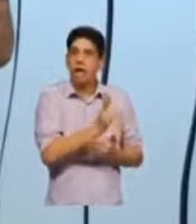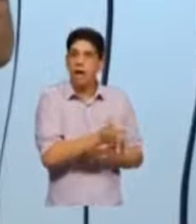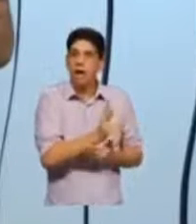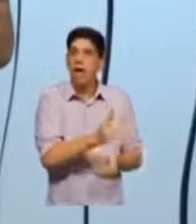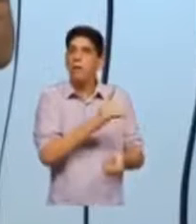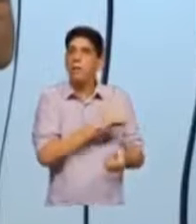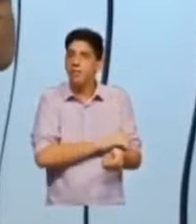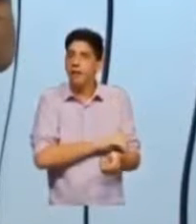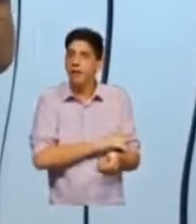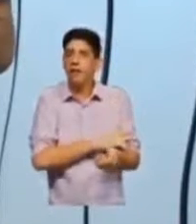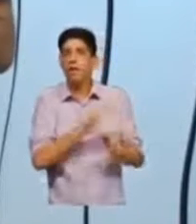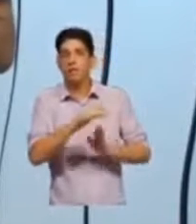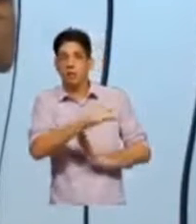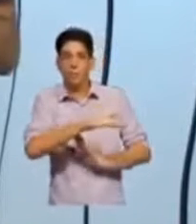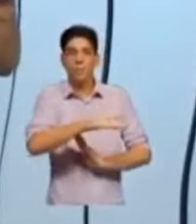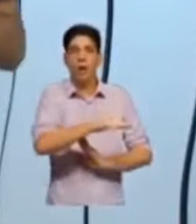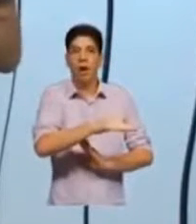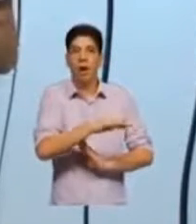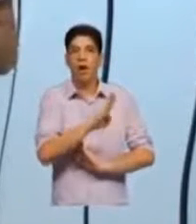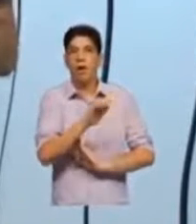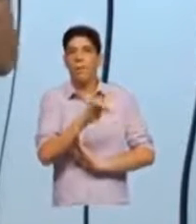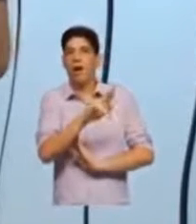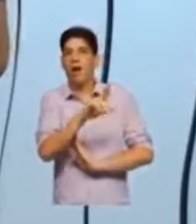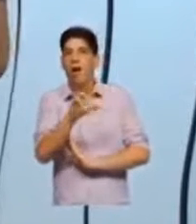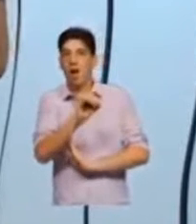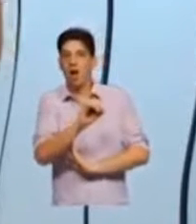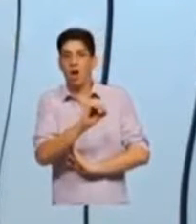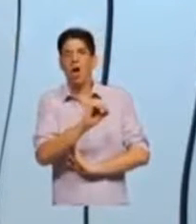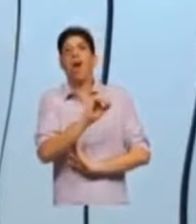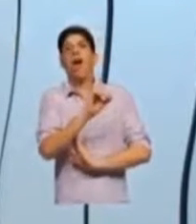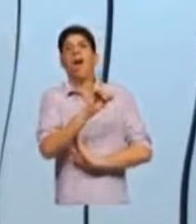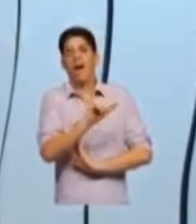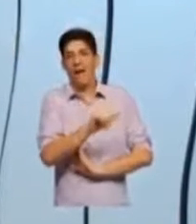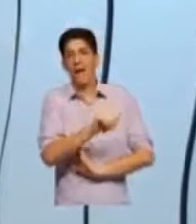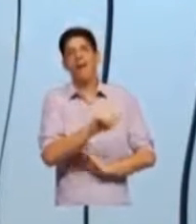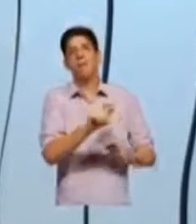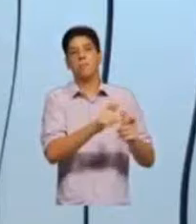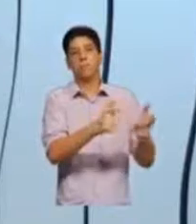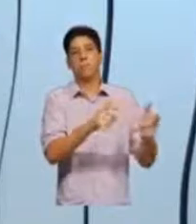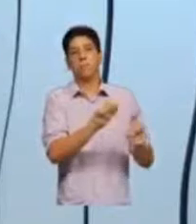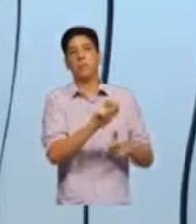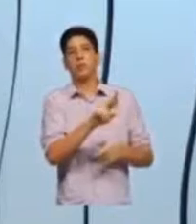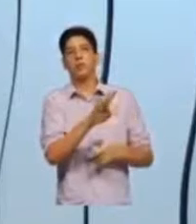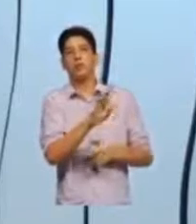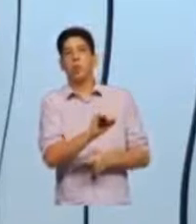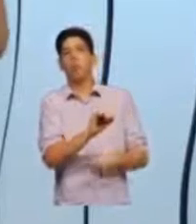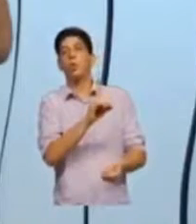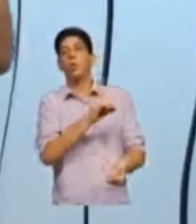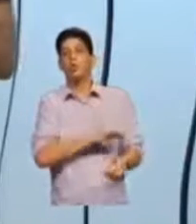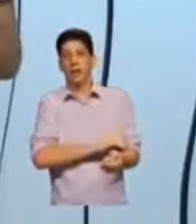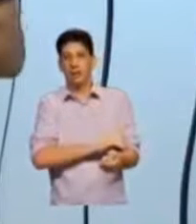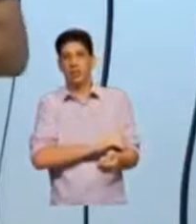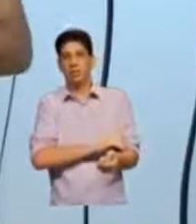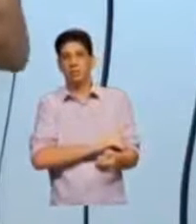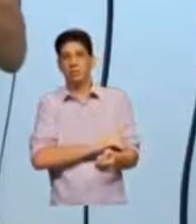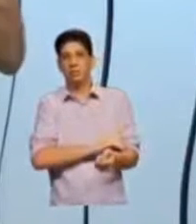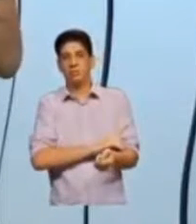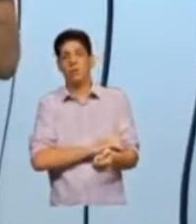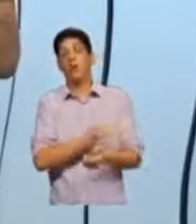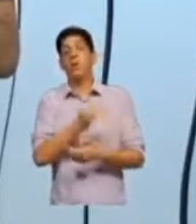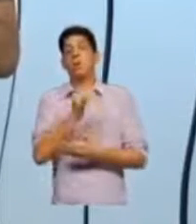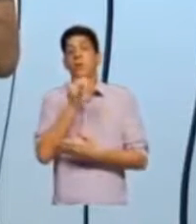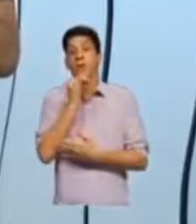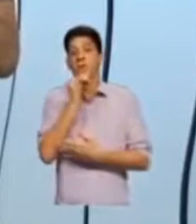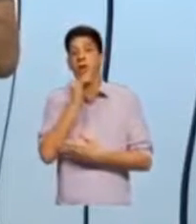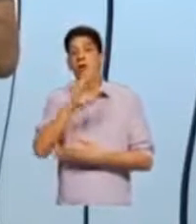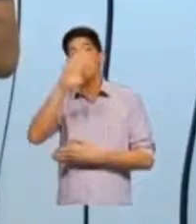naquele determinado bairro, ali eu posso falar que é uma região de surto de dengue. Por exemplo, a